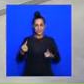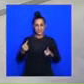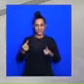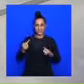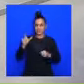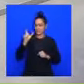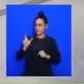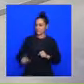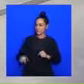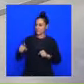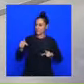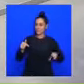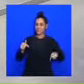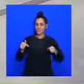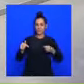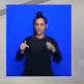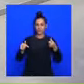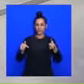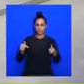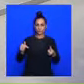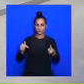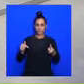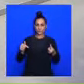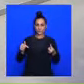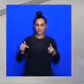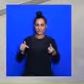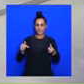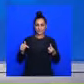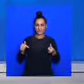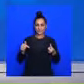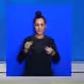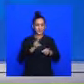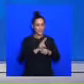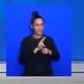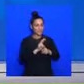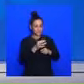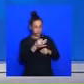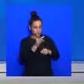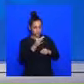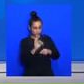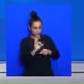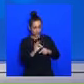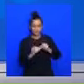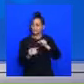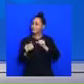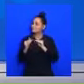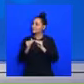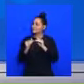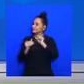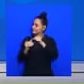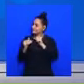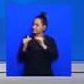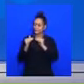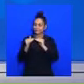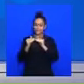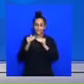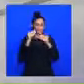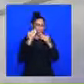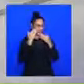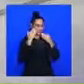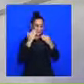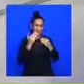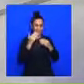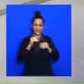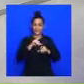6. E coluna 7, 6. Auditoras, confirmam? Sim, confirmo. Sim, confirmo.